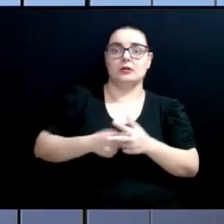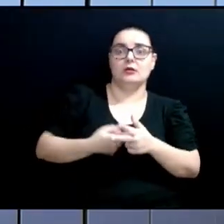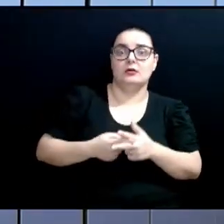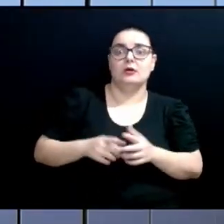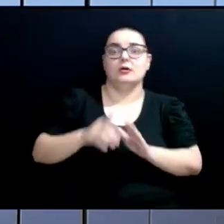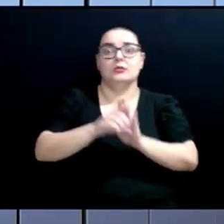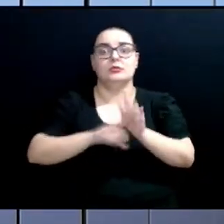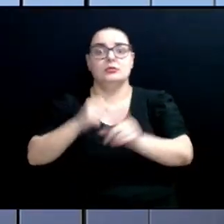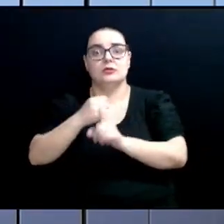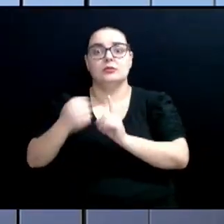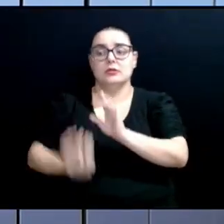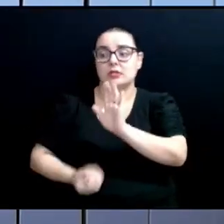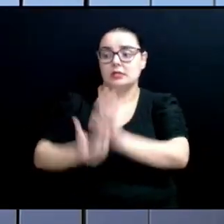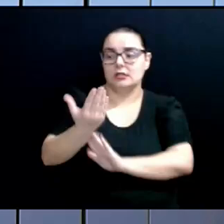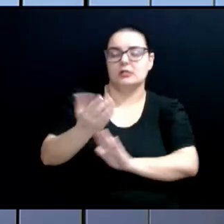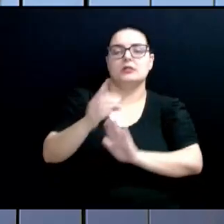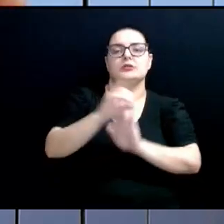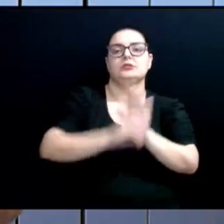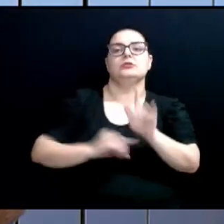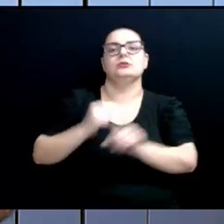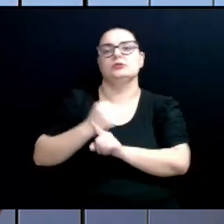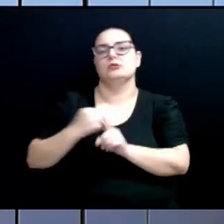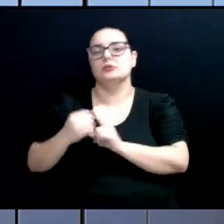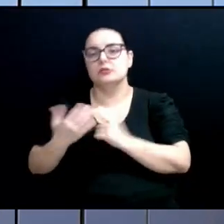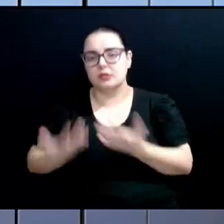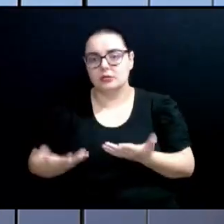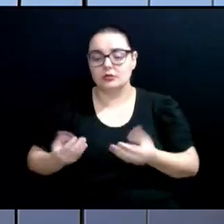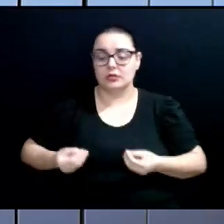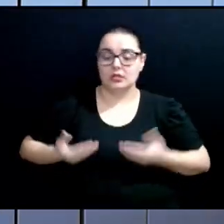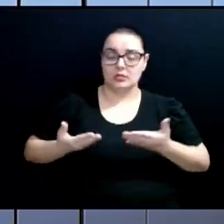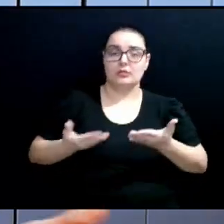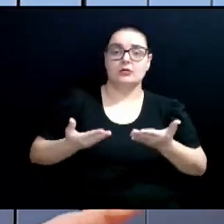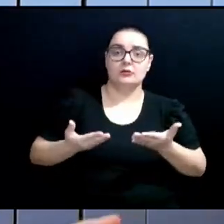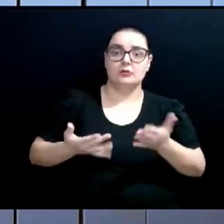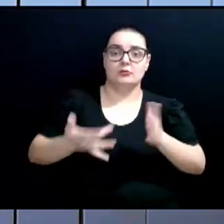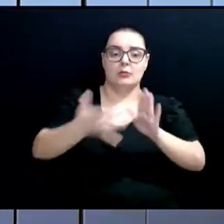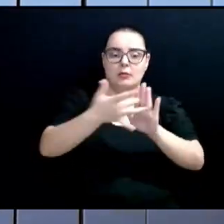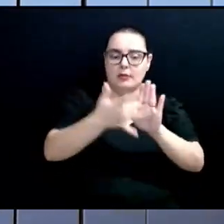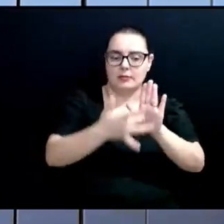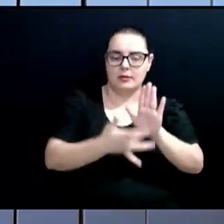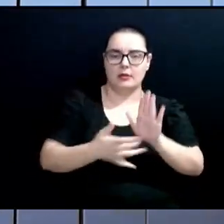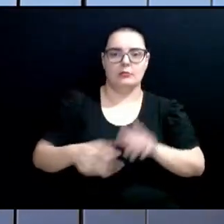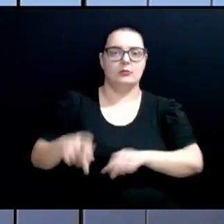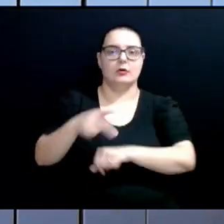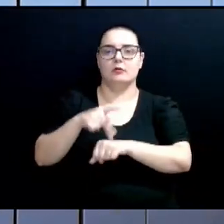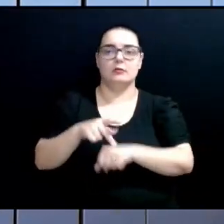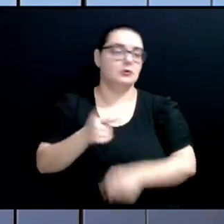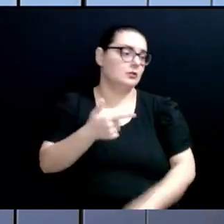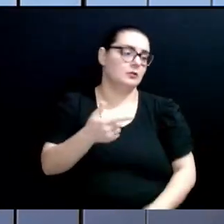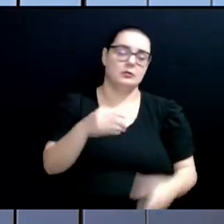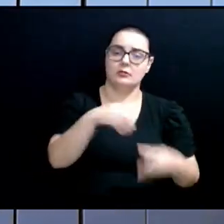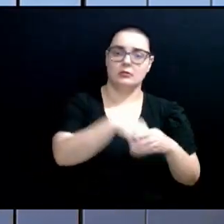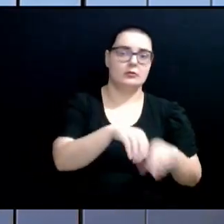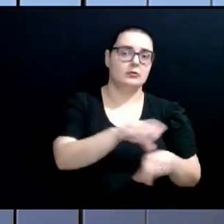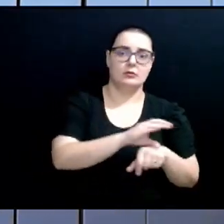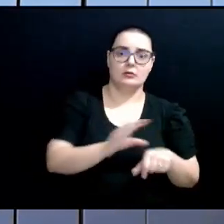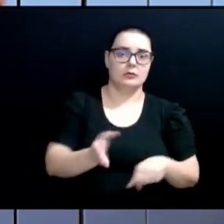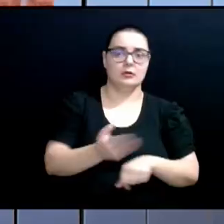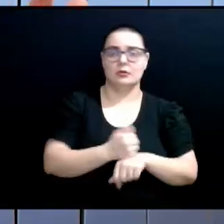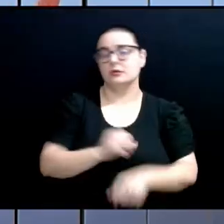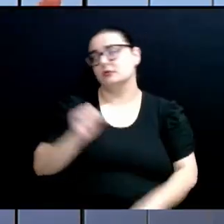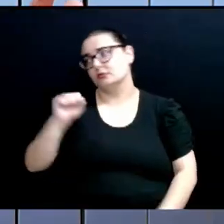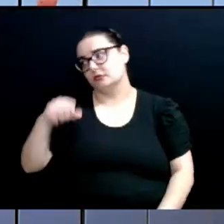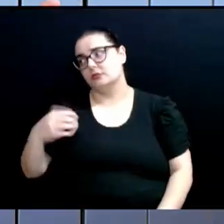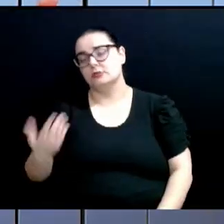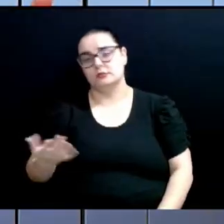cria direitos sociais. Então ela dá uma agenda para o país, que era uma agenda que não estava colocada antes. Né? A nossa